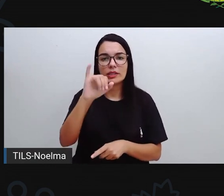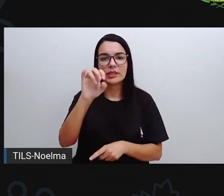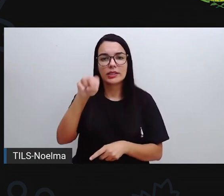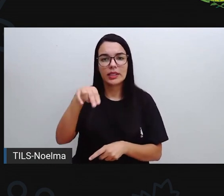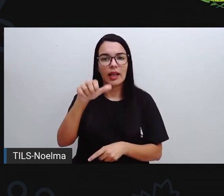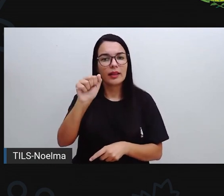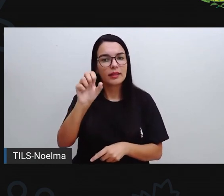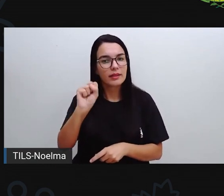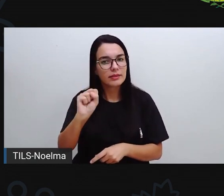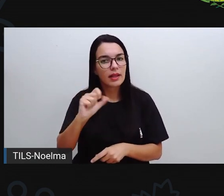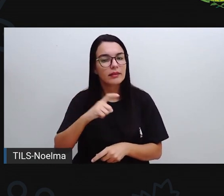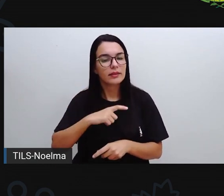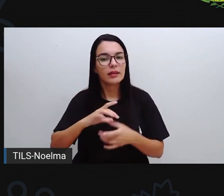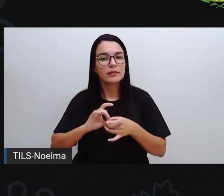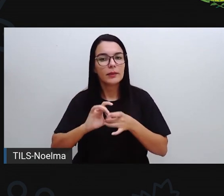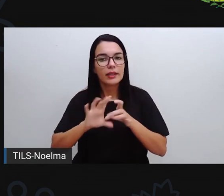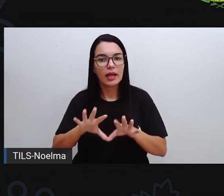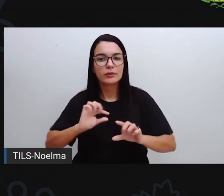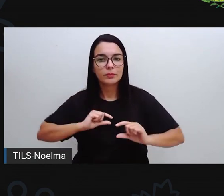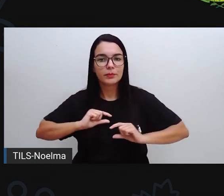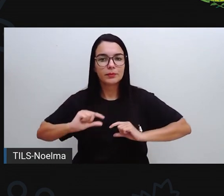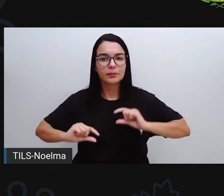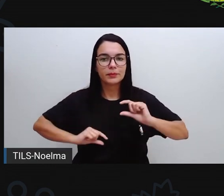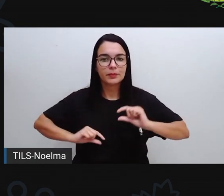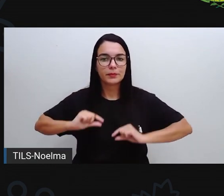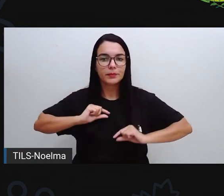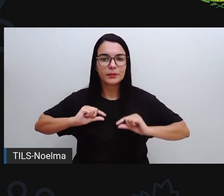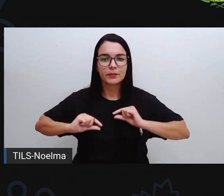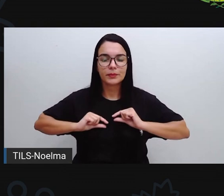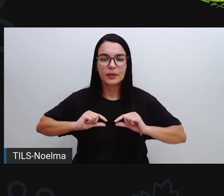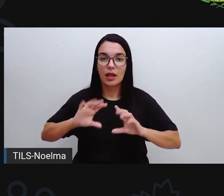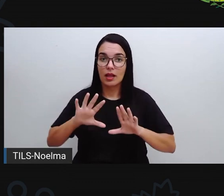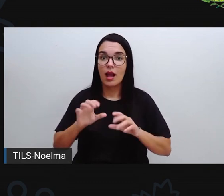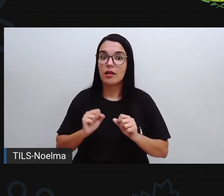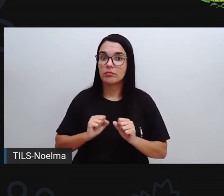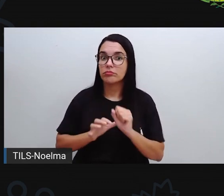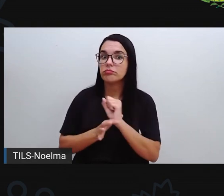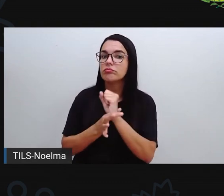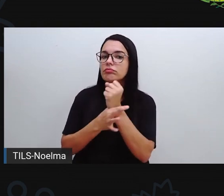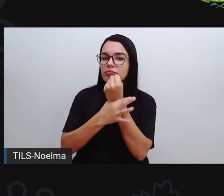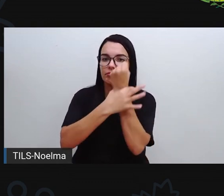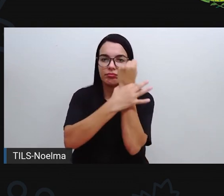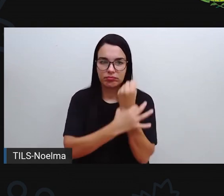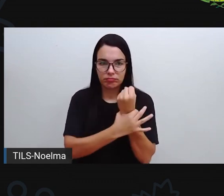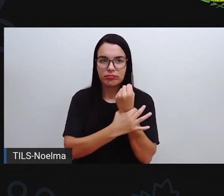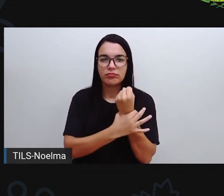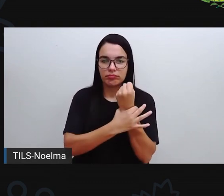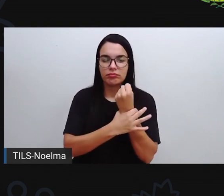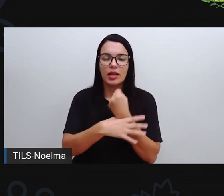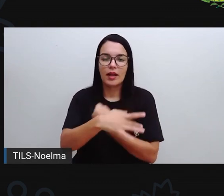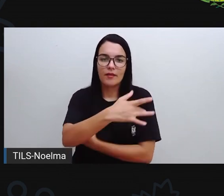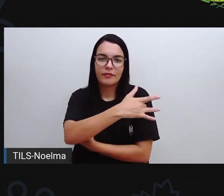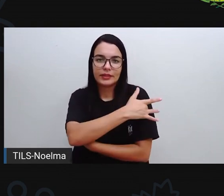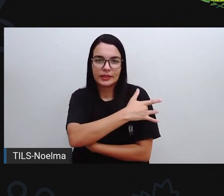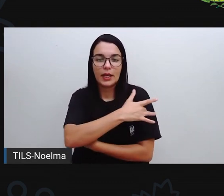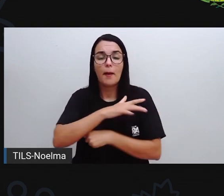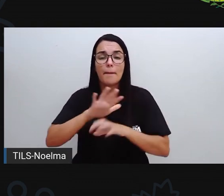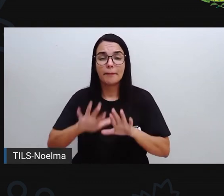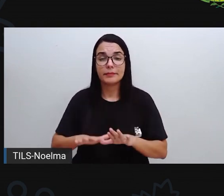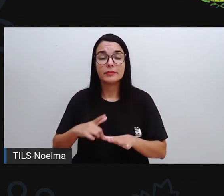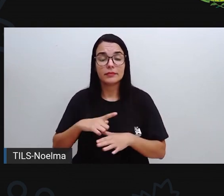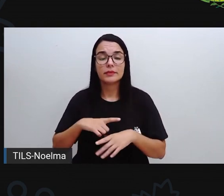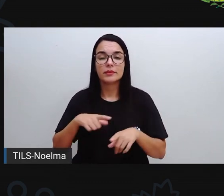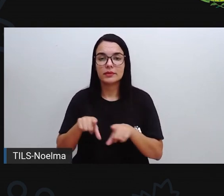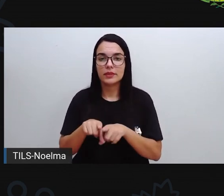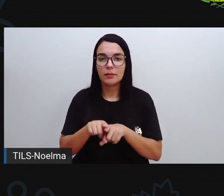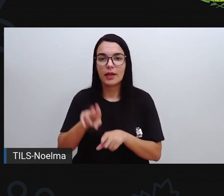micro-organismos, que é a forma mais, as formas mais seguras aí de produção de vacina, mas em outras situações